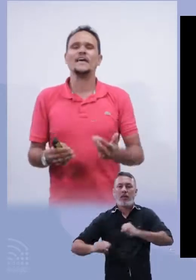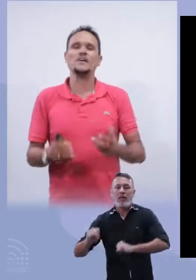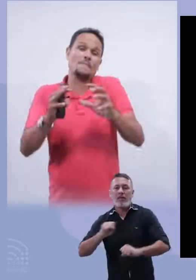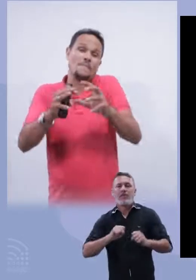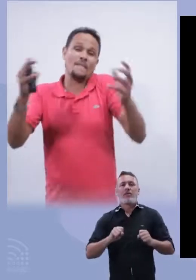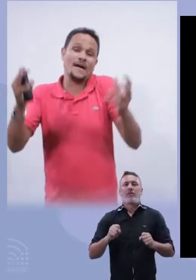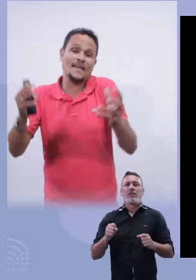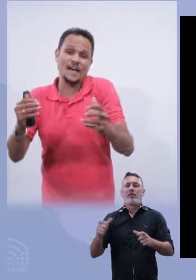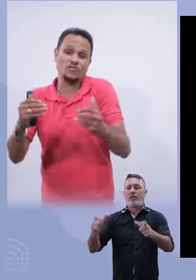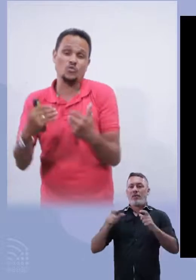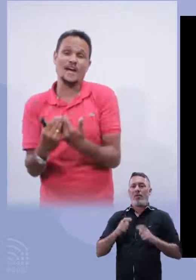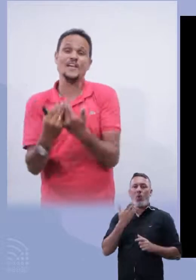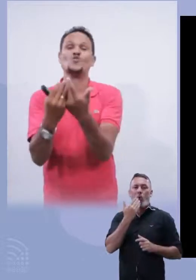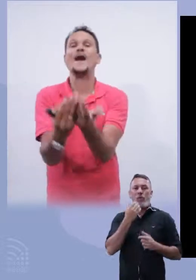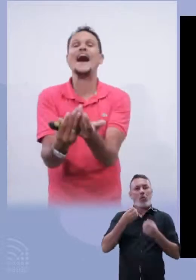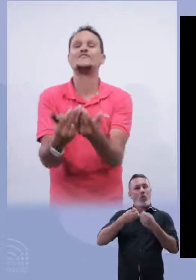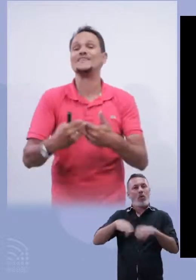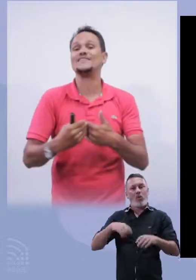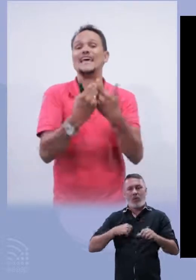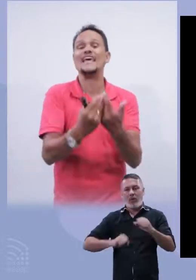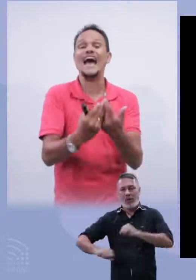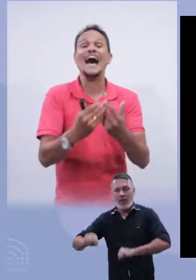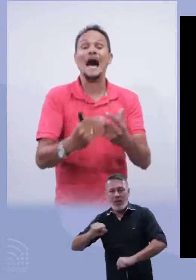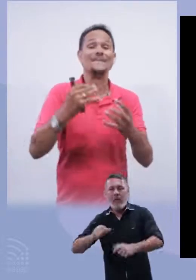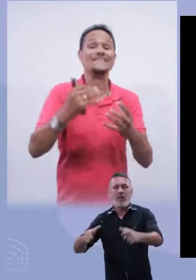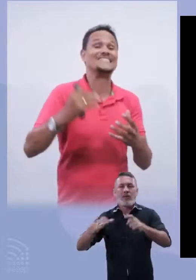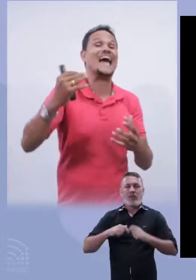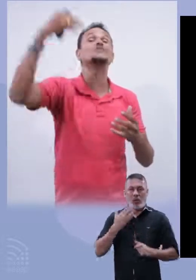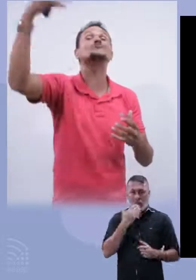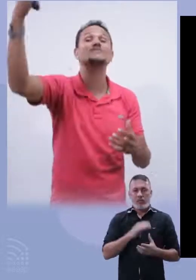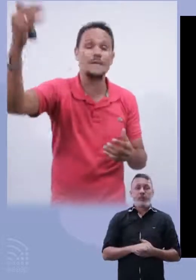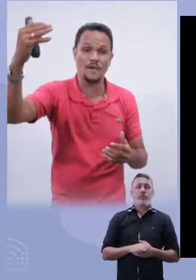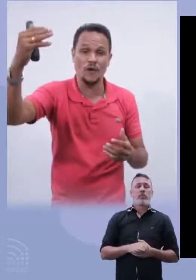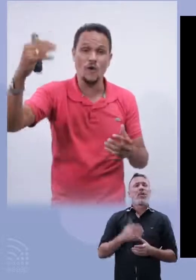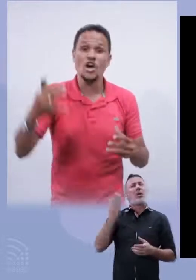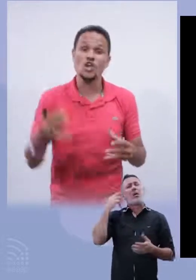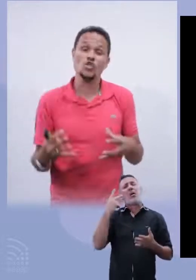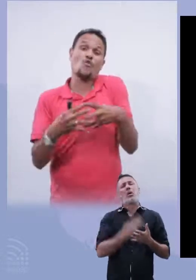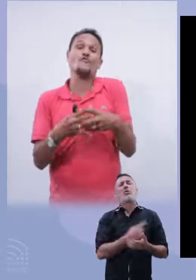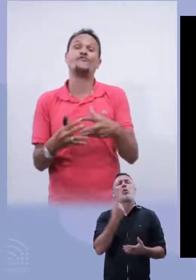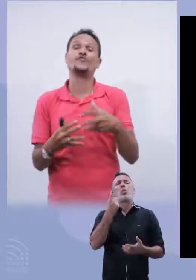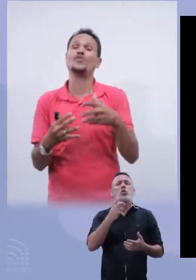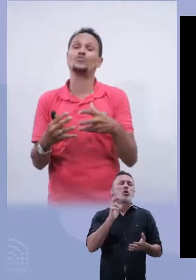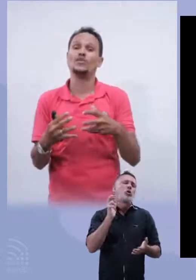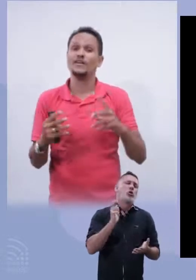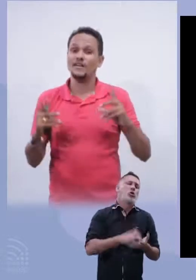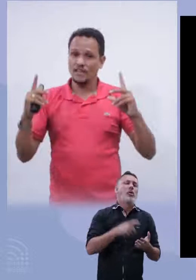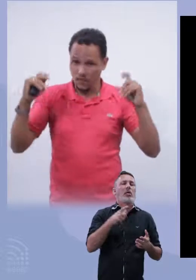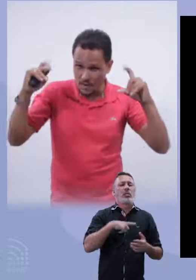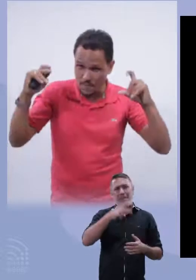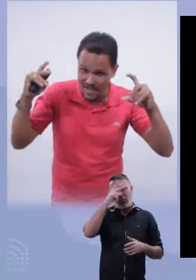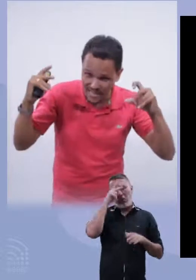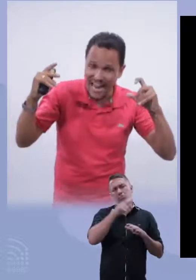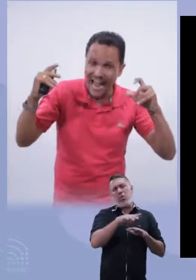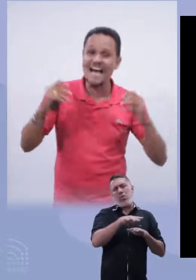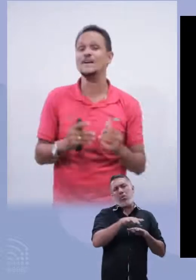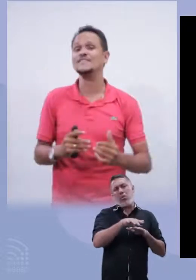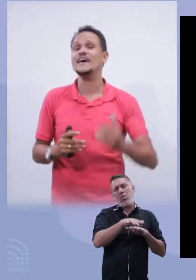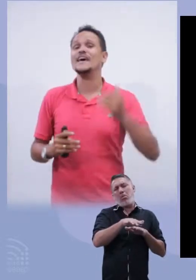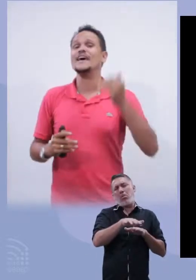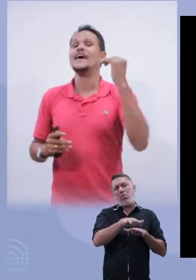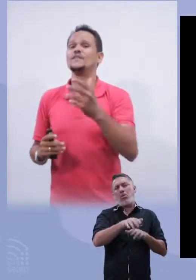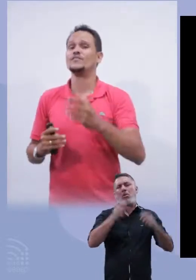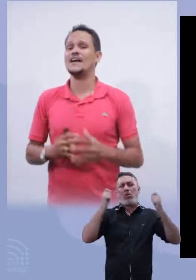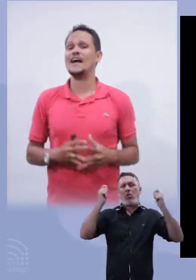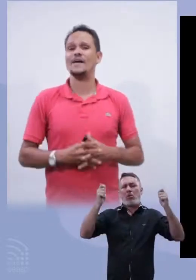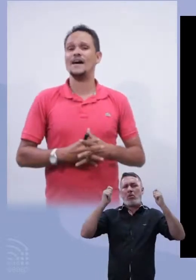comida, e uma bela manhã, durante um ato que seria a passeata dos 100 mil, num confronto, que eu vou chamar de entre